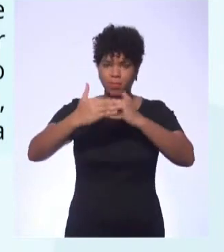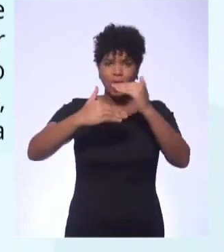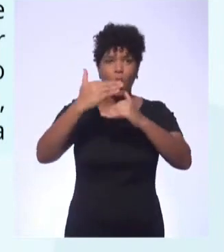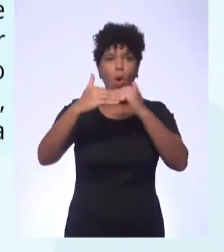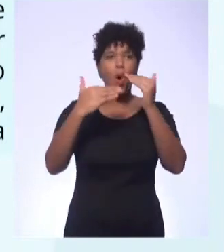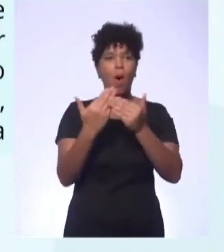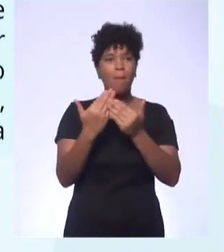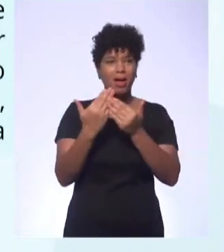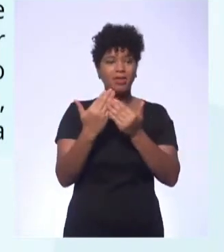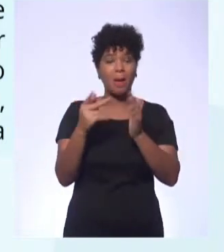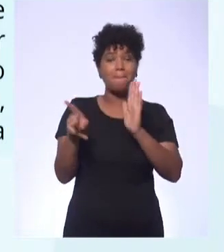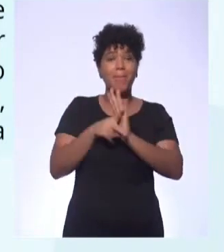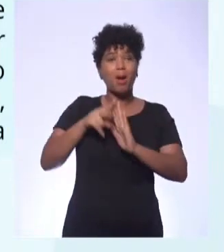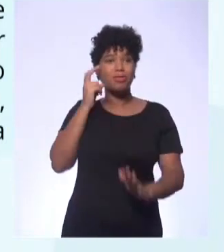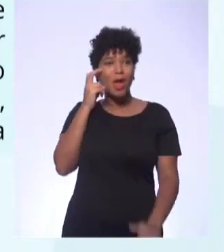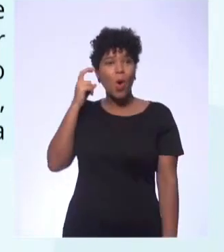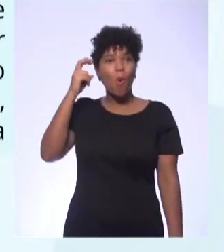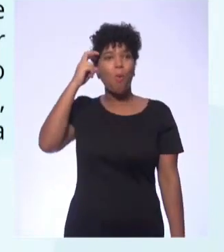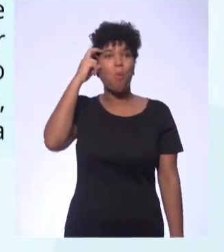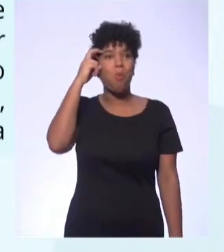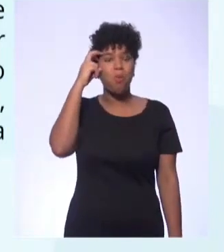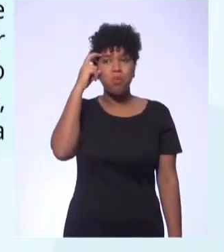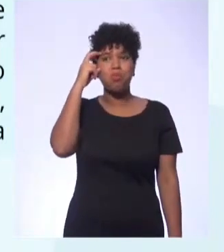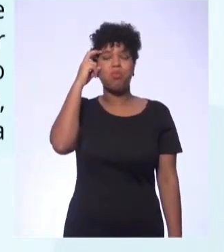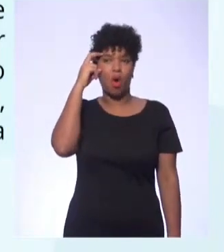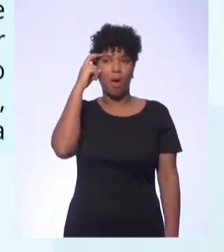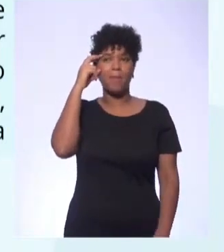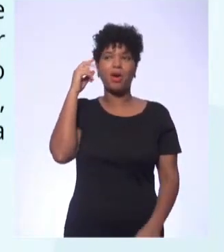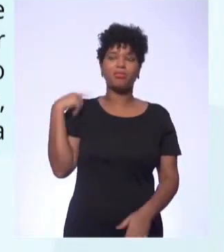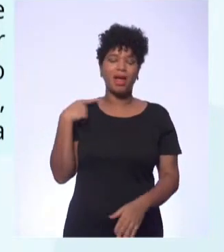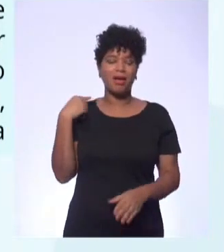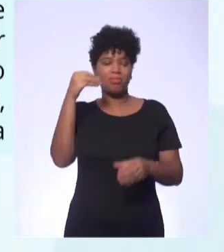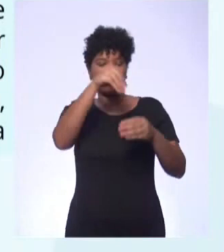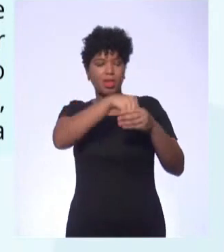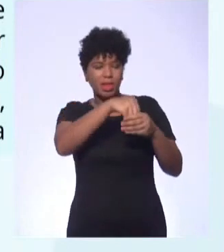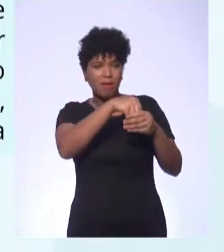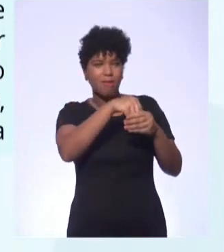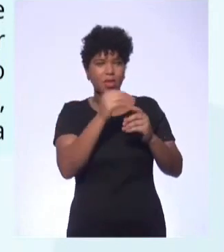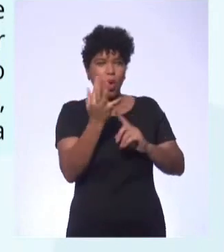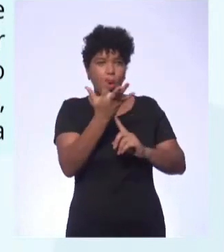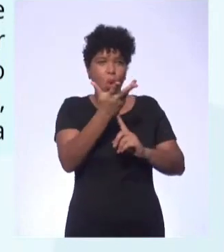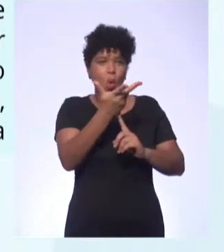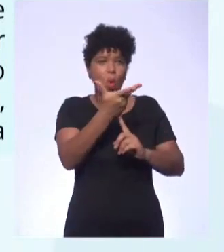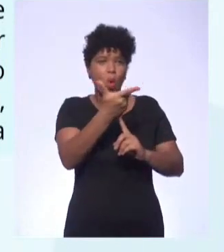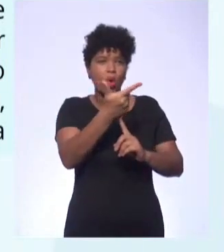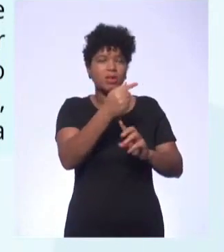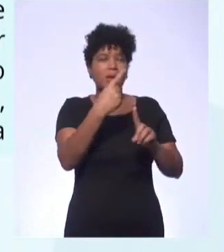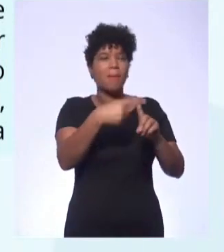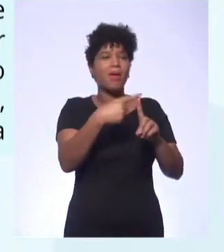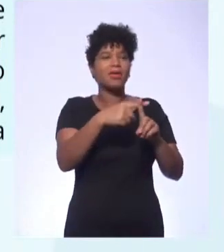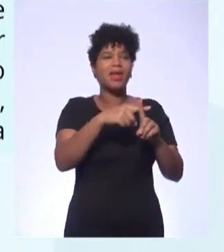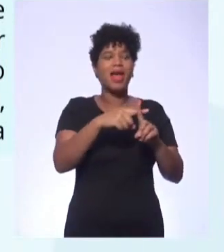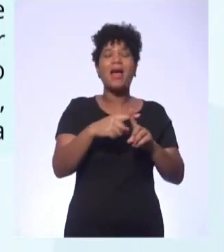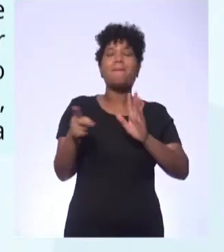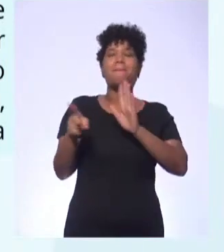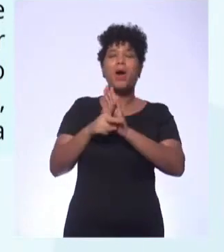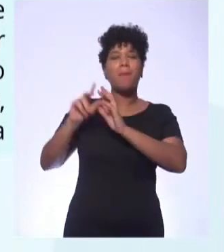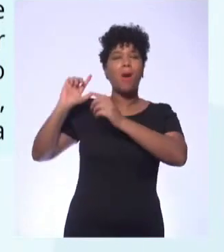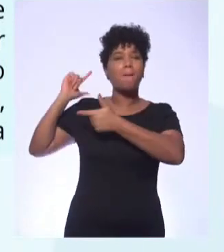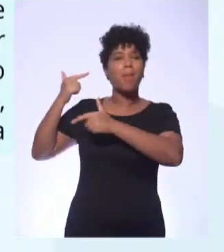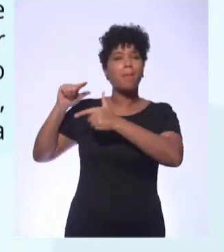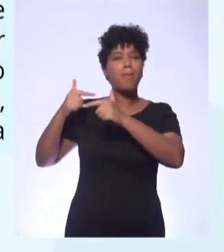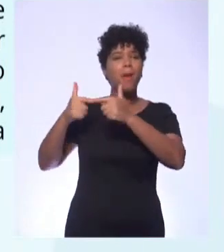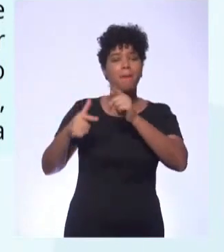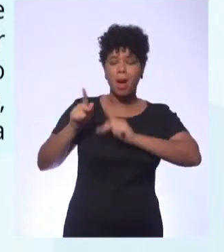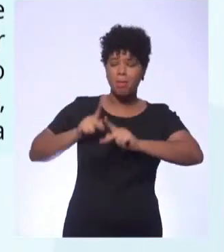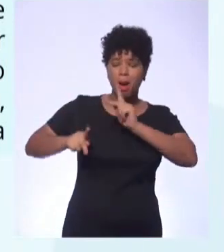assumem uma dimensão cultural quando, né, os artistas, eles buscam a inspiração nas tradições culturais do povo,